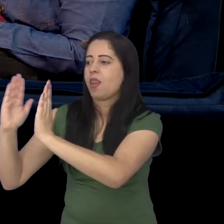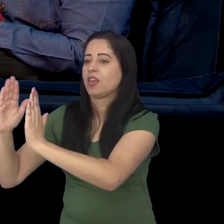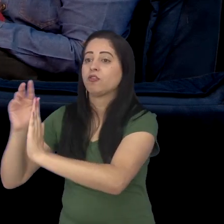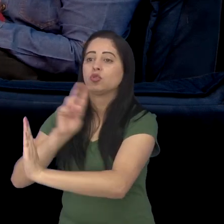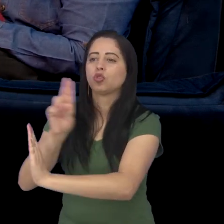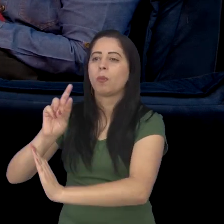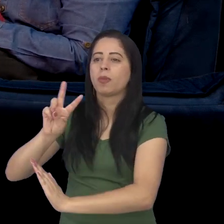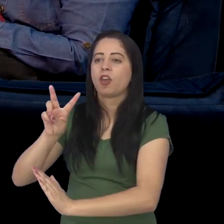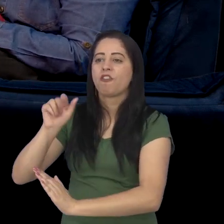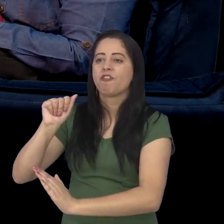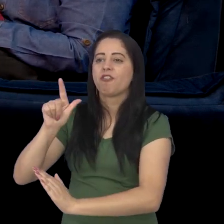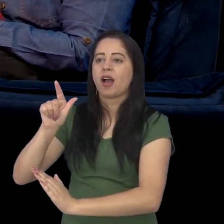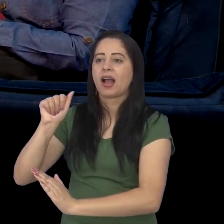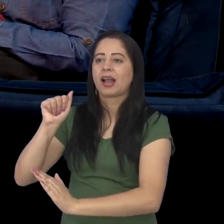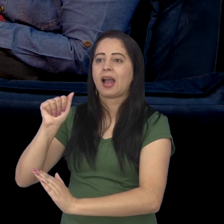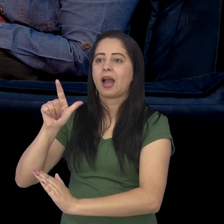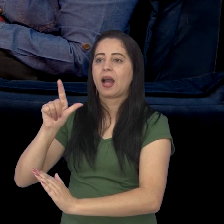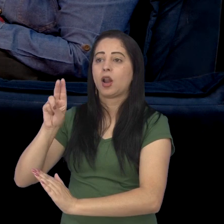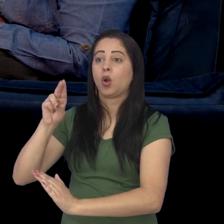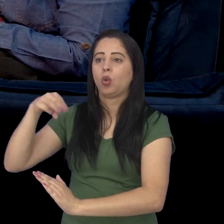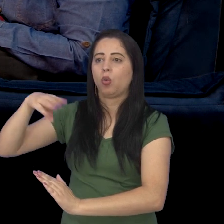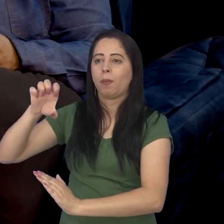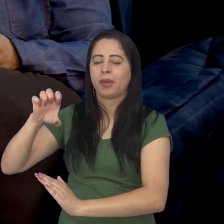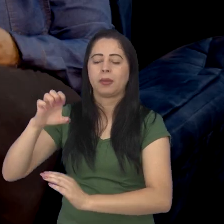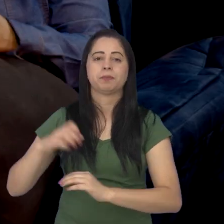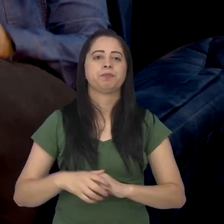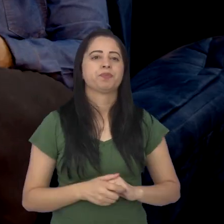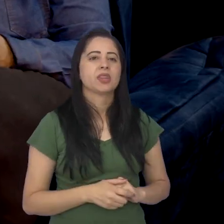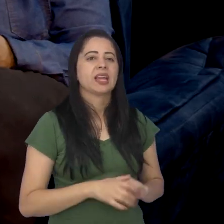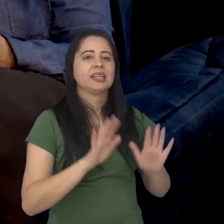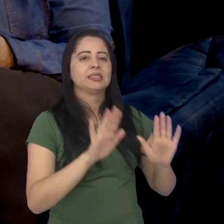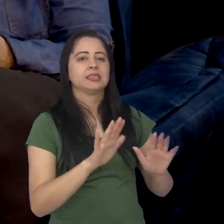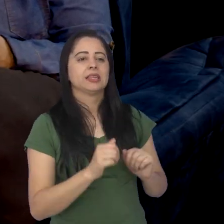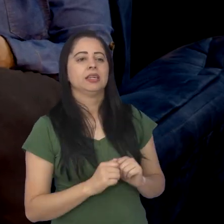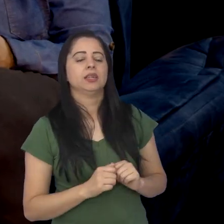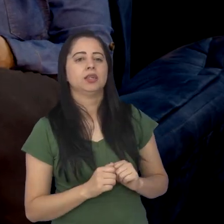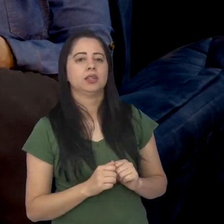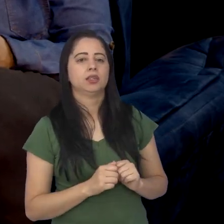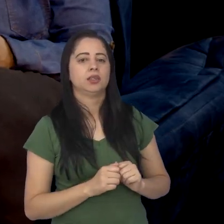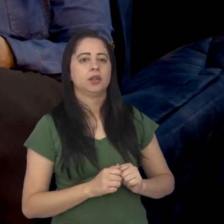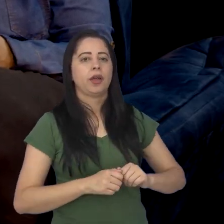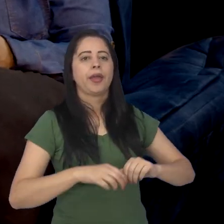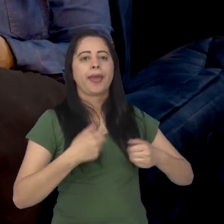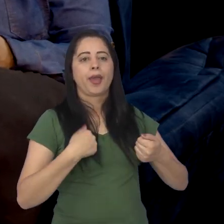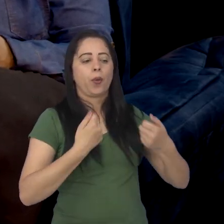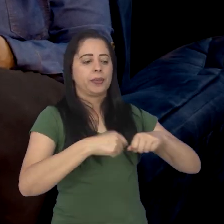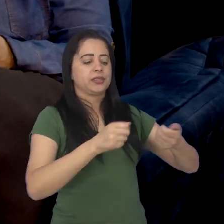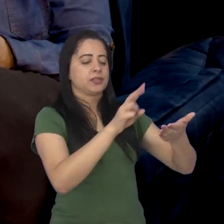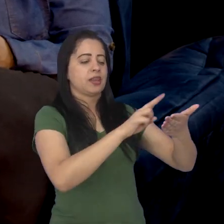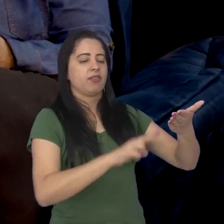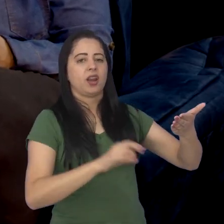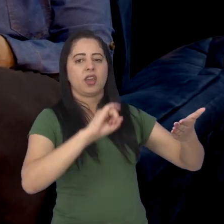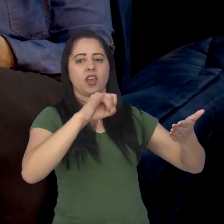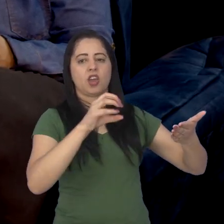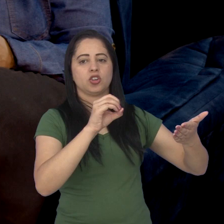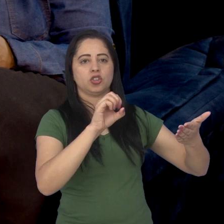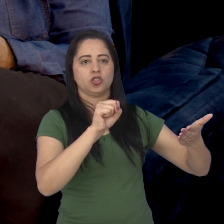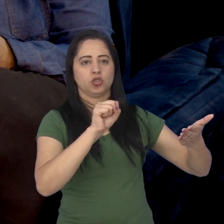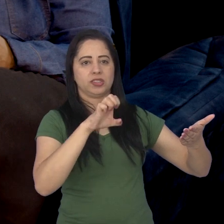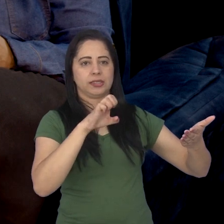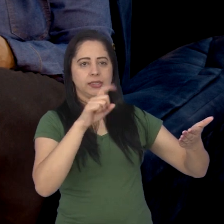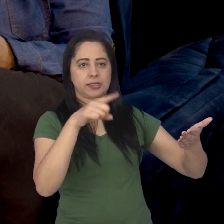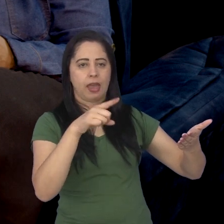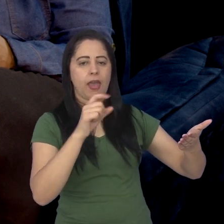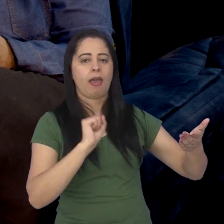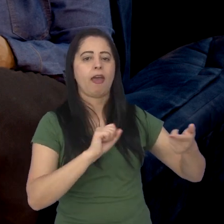coleção Vagalume, que era enorme, tinha um monte de livros. Eu estudei numa escola muito rígida, então eles